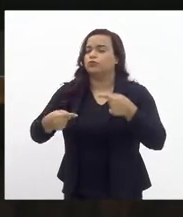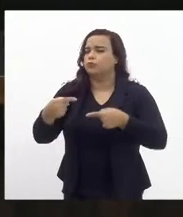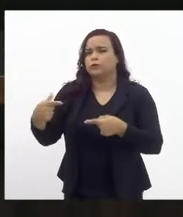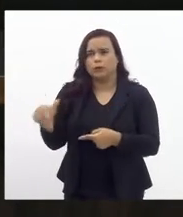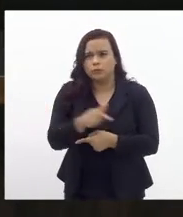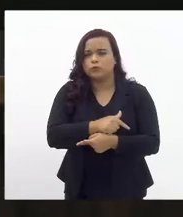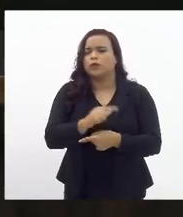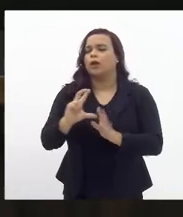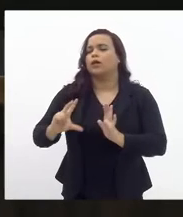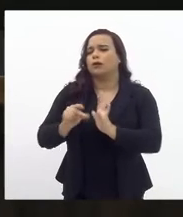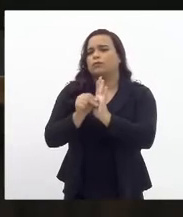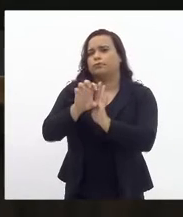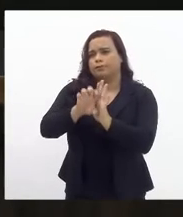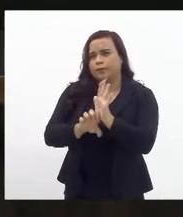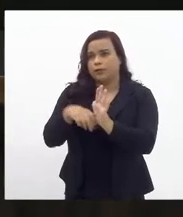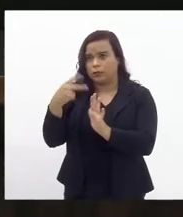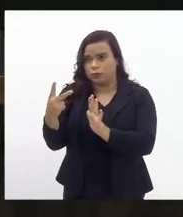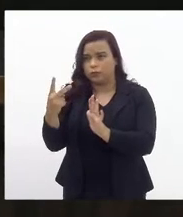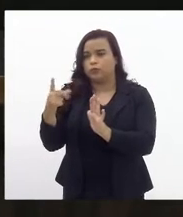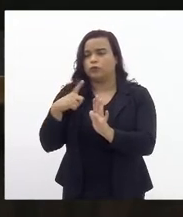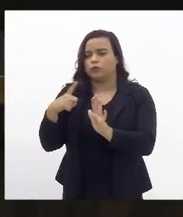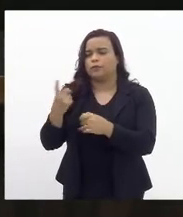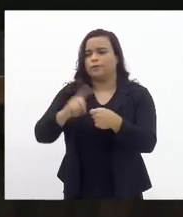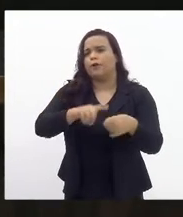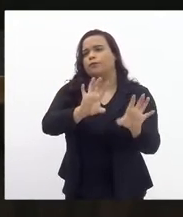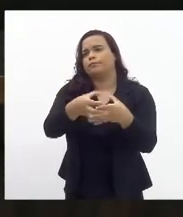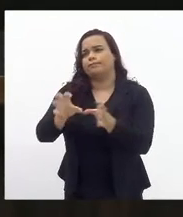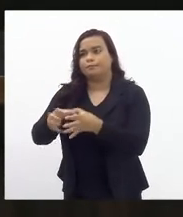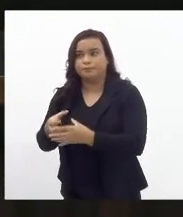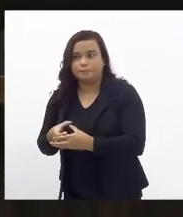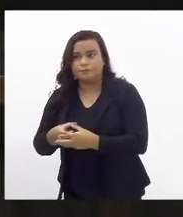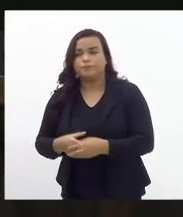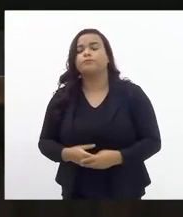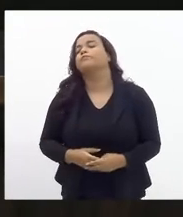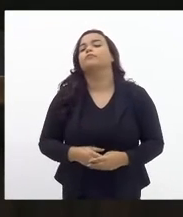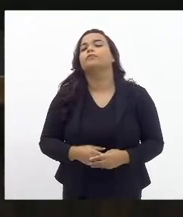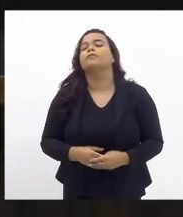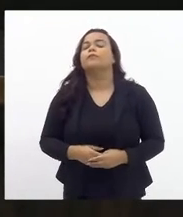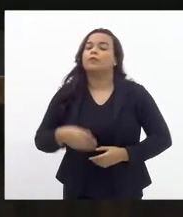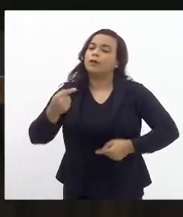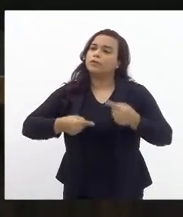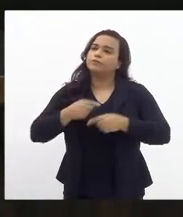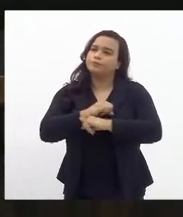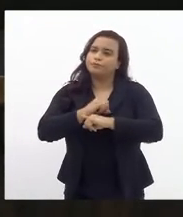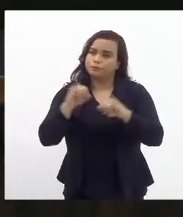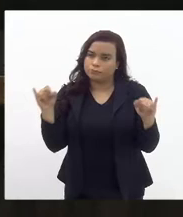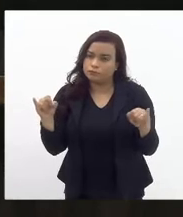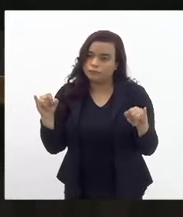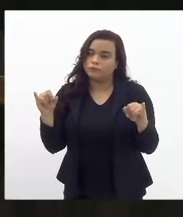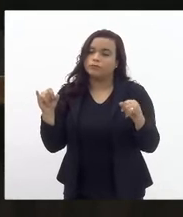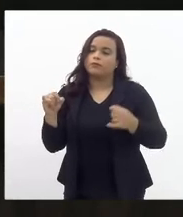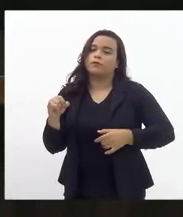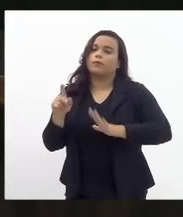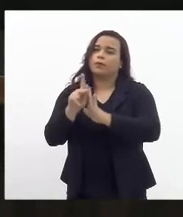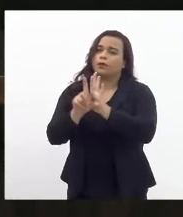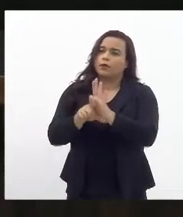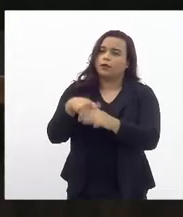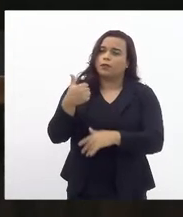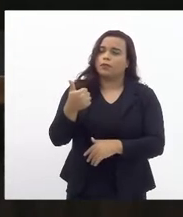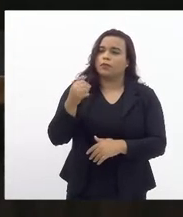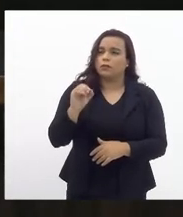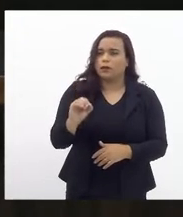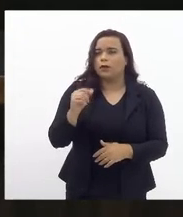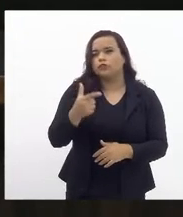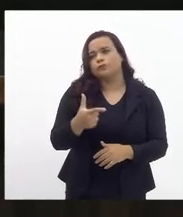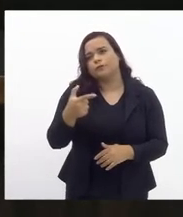duas emendas e retorna às comissões. Anuncio, em primeira discussão, o projeto de lei número 1027 de